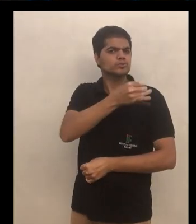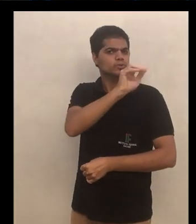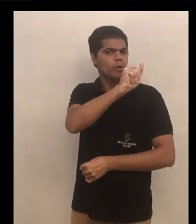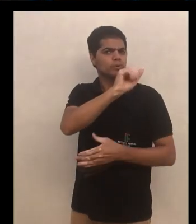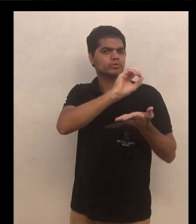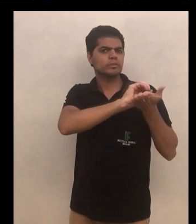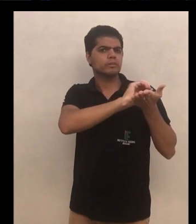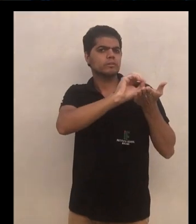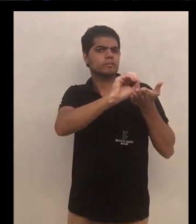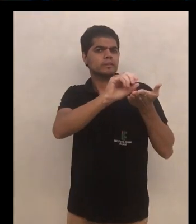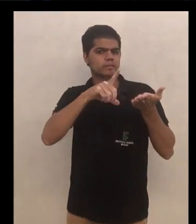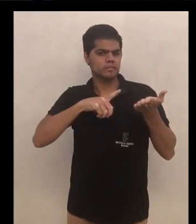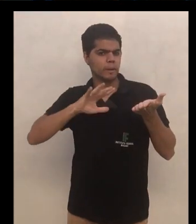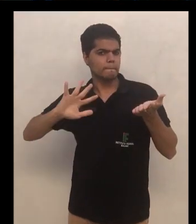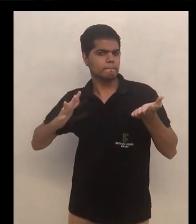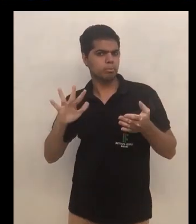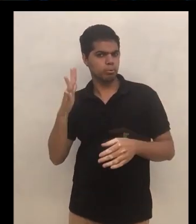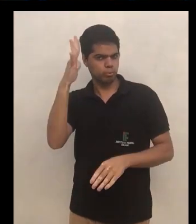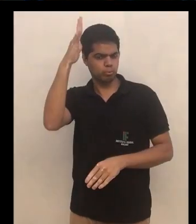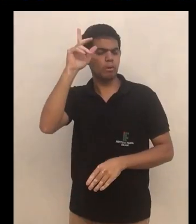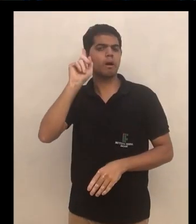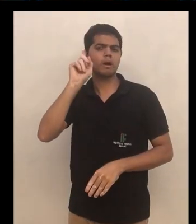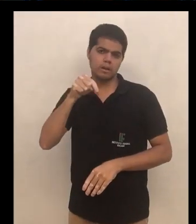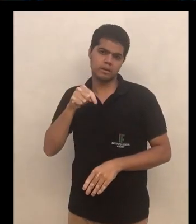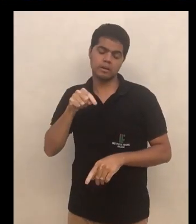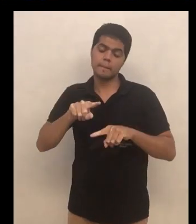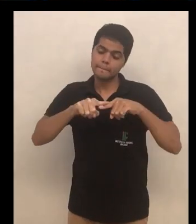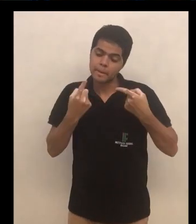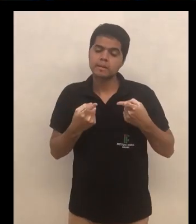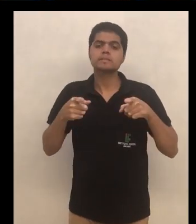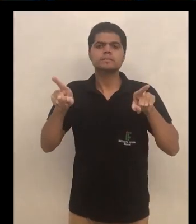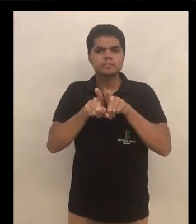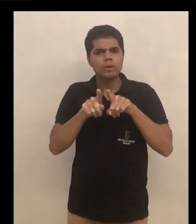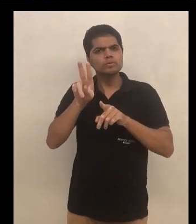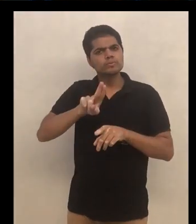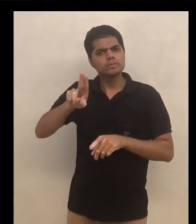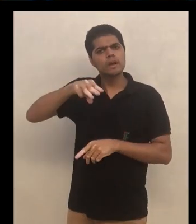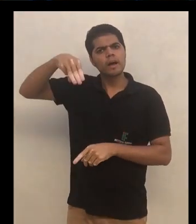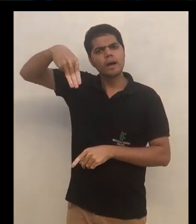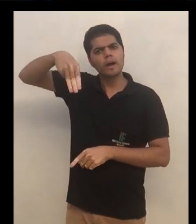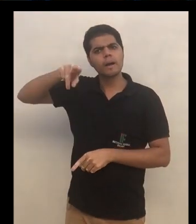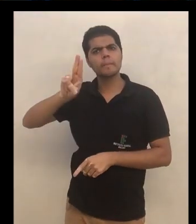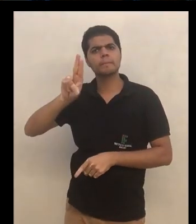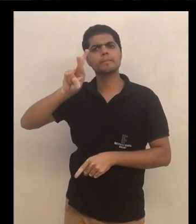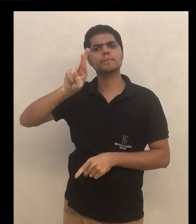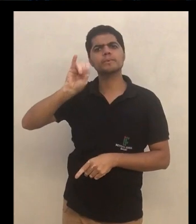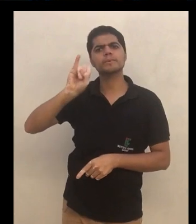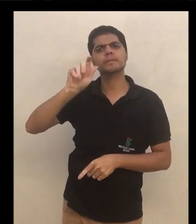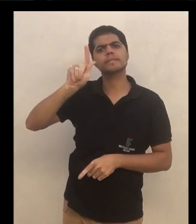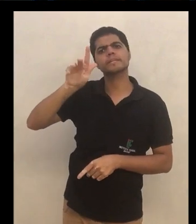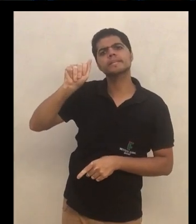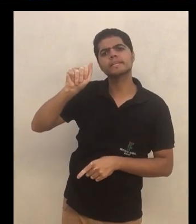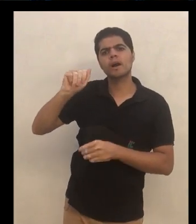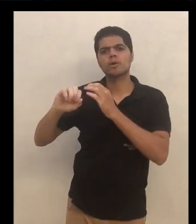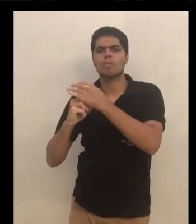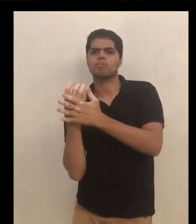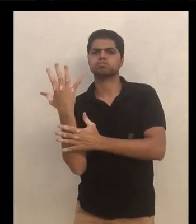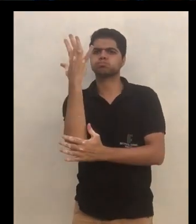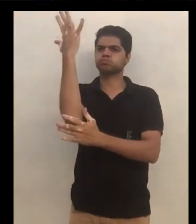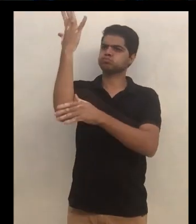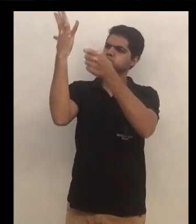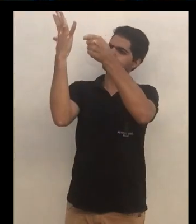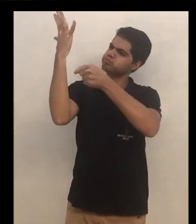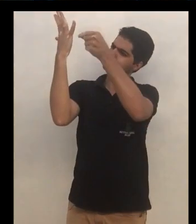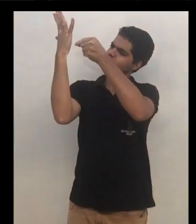soja orgânica também é cara. A gente pode estar utilizando a moringa, que é um substituto muito bom, que na nossa região a gente